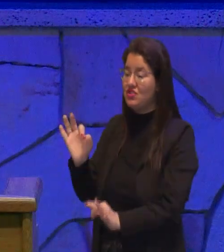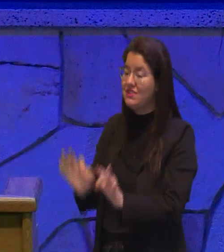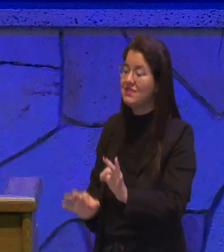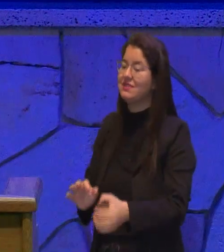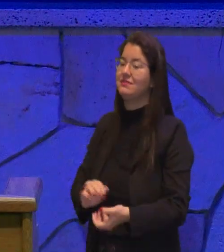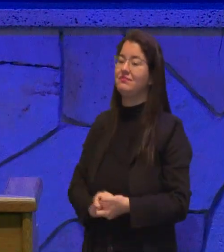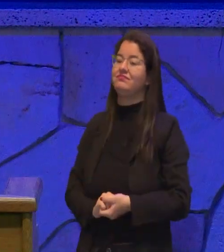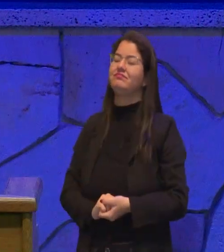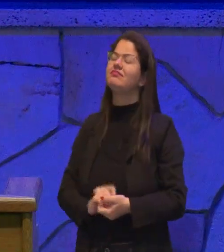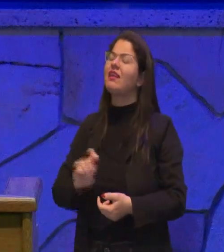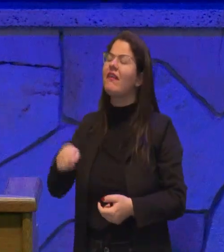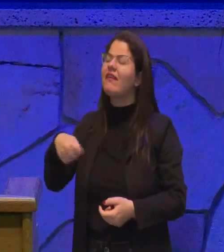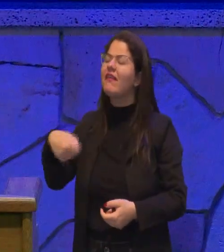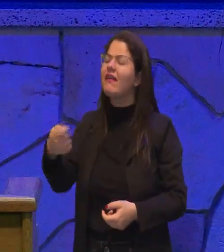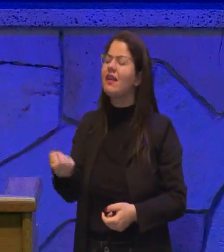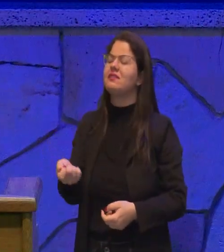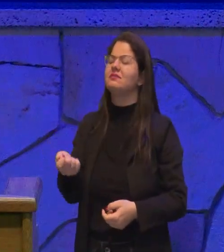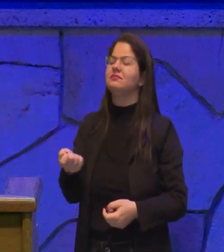E quem foi